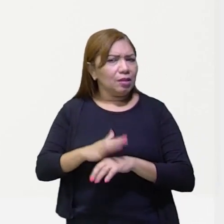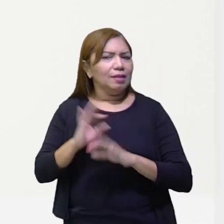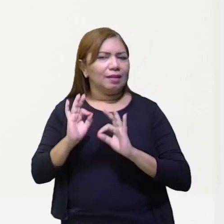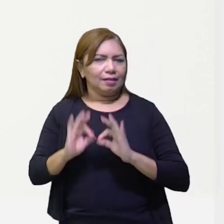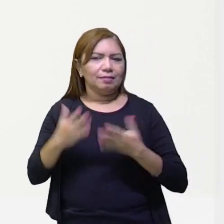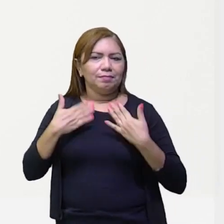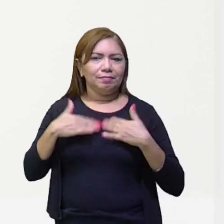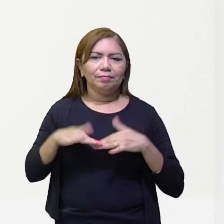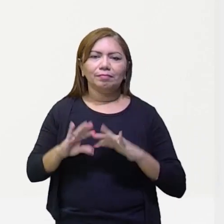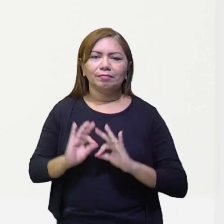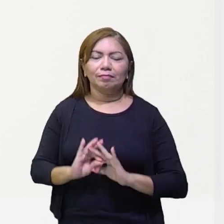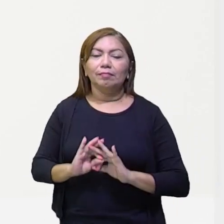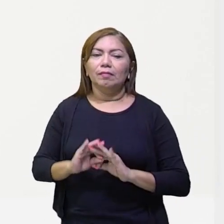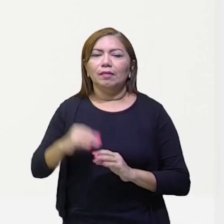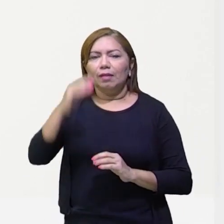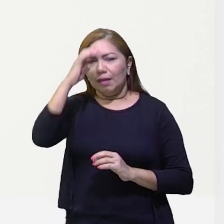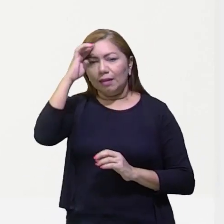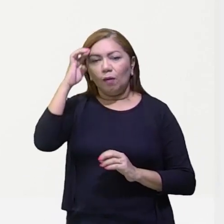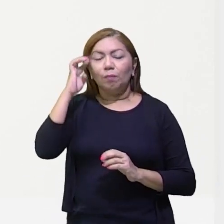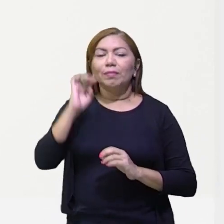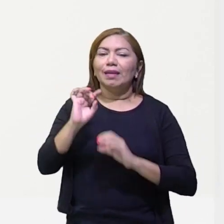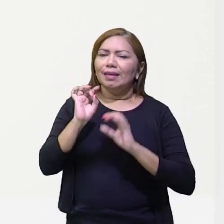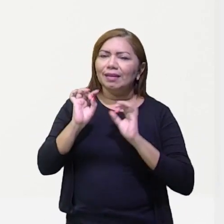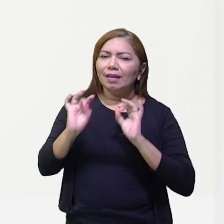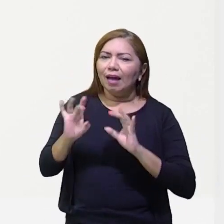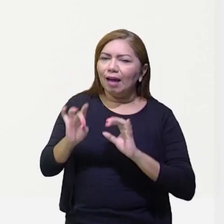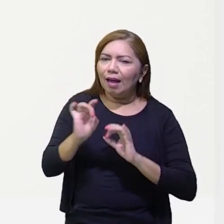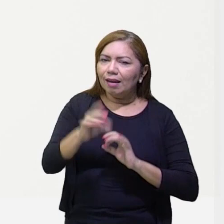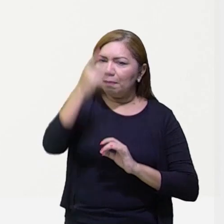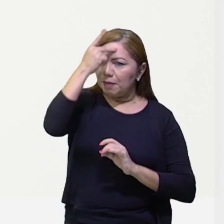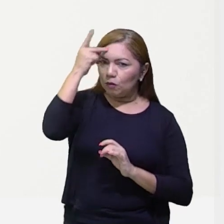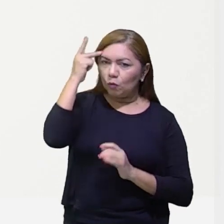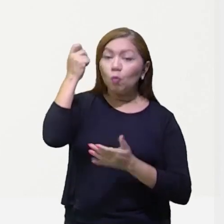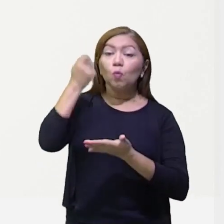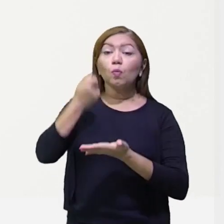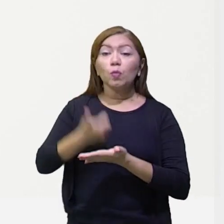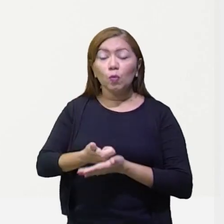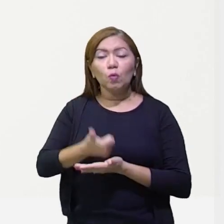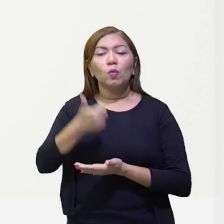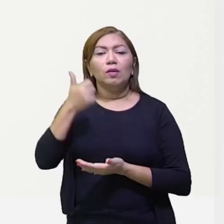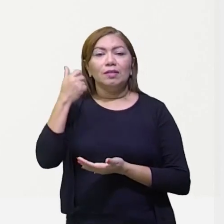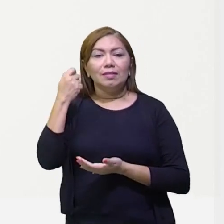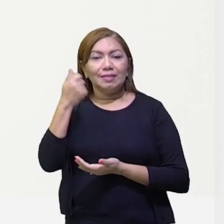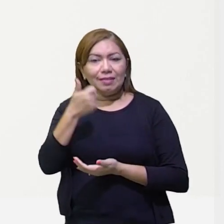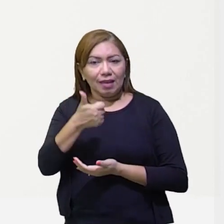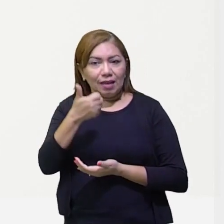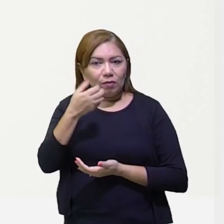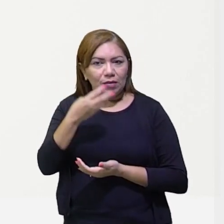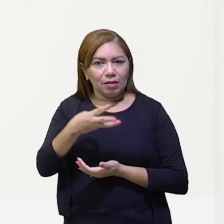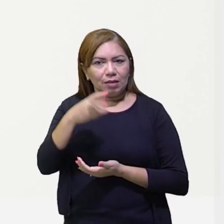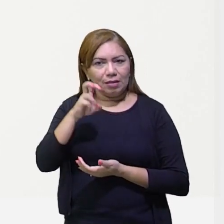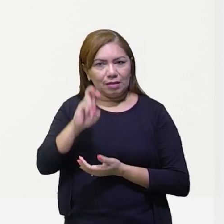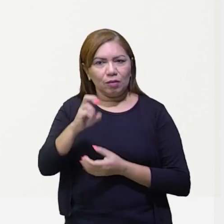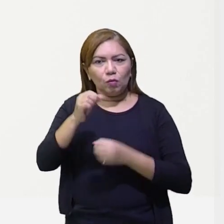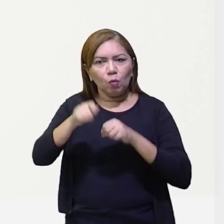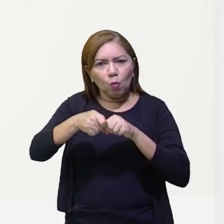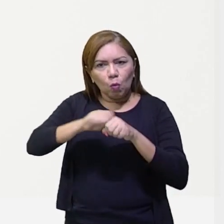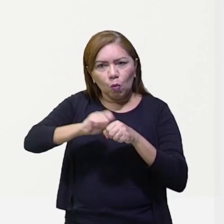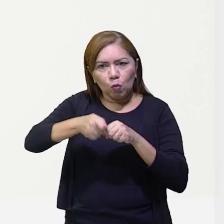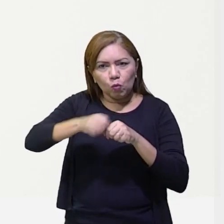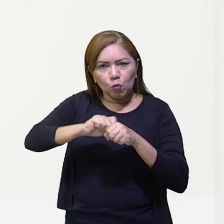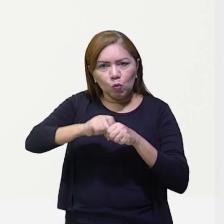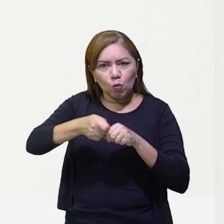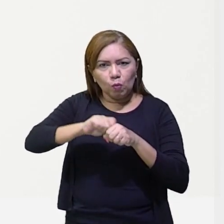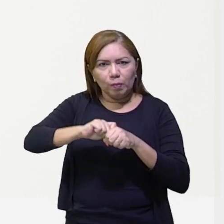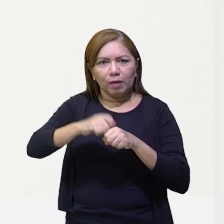aí. Cada cliente da Fran comprou quantos tucumãs? Vamos verificar. Bom, olha aí, ó. Cada cliente da